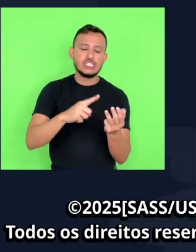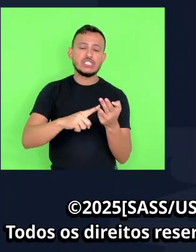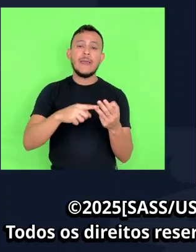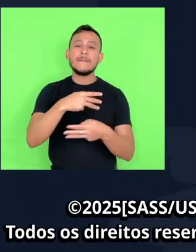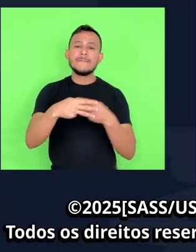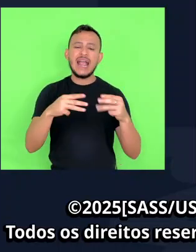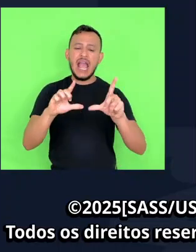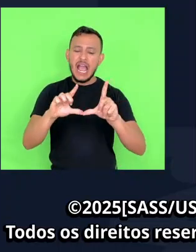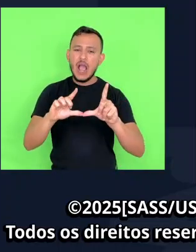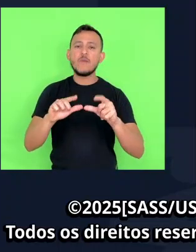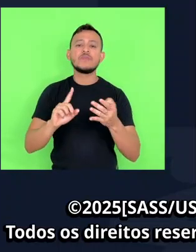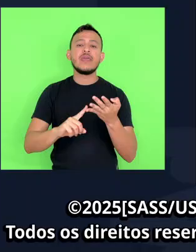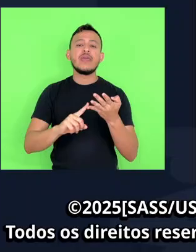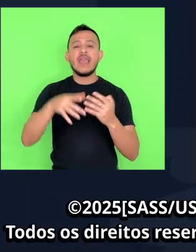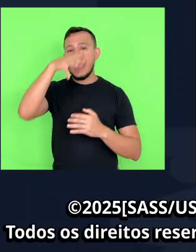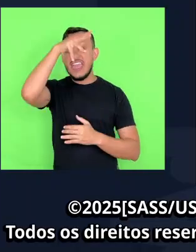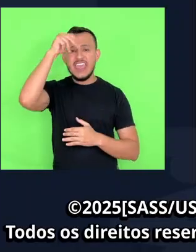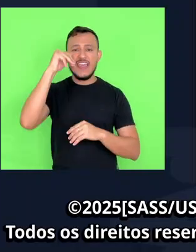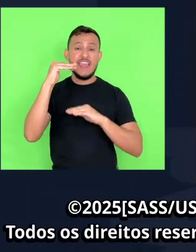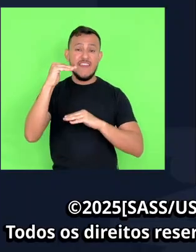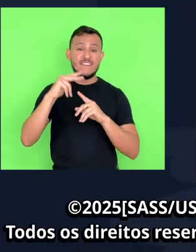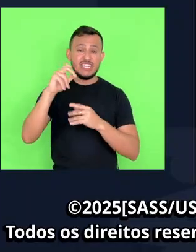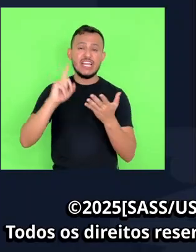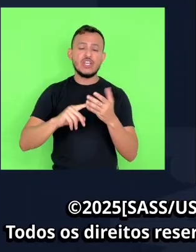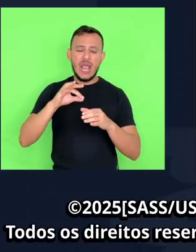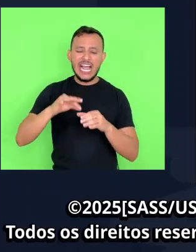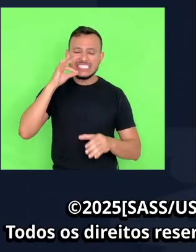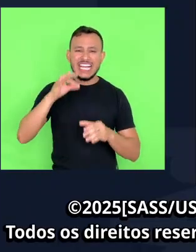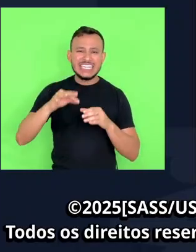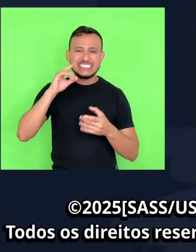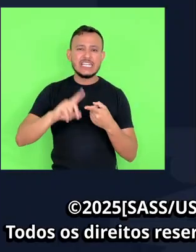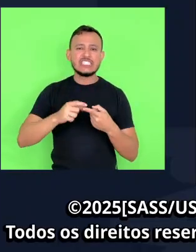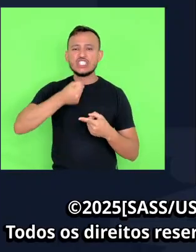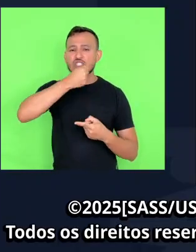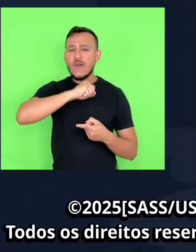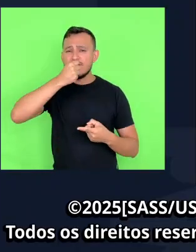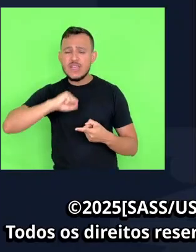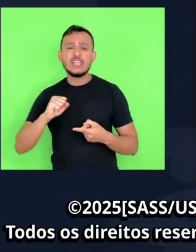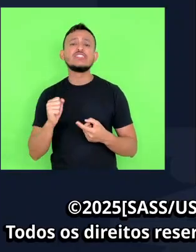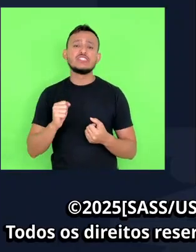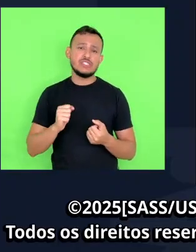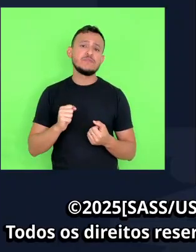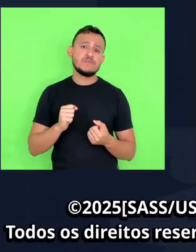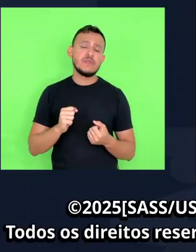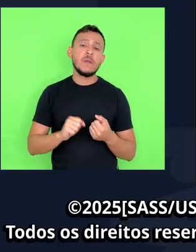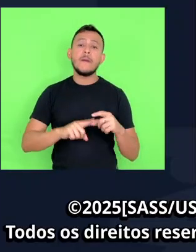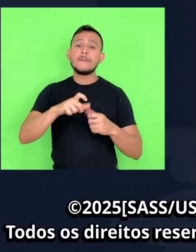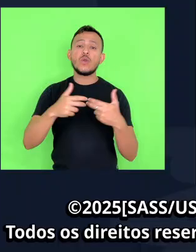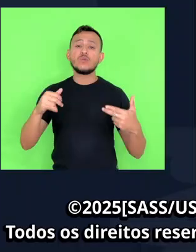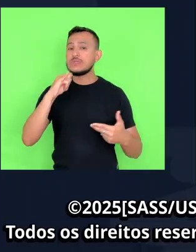macarrão instantâneo, refrigerantes, salgadinhos, sorvetes, alguns tipos de